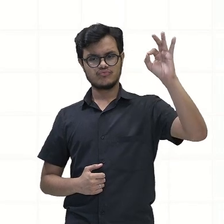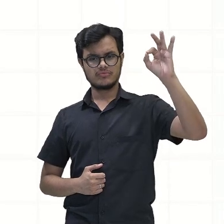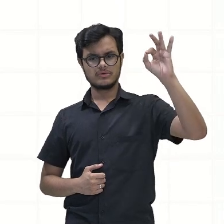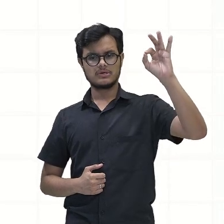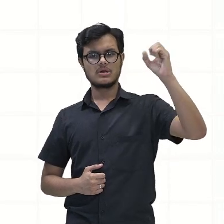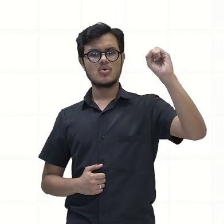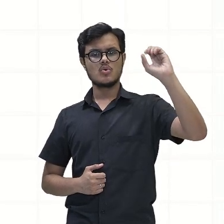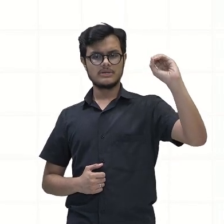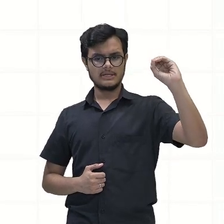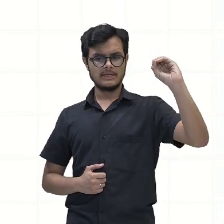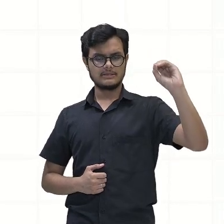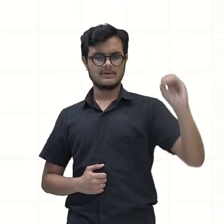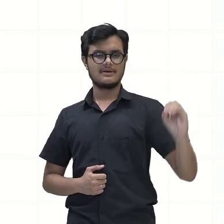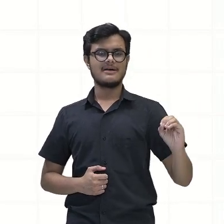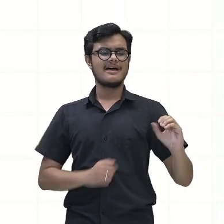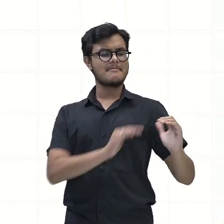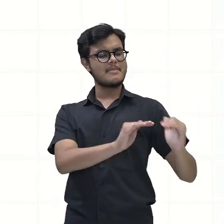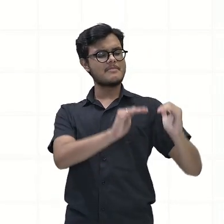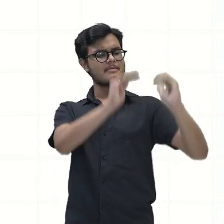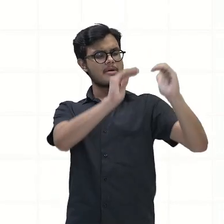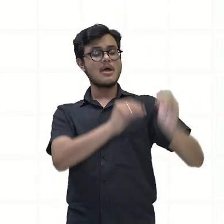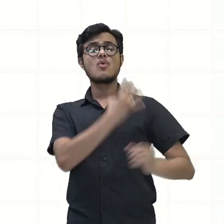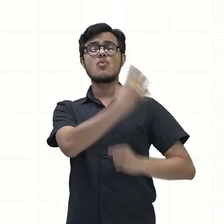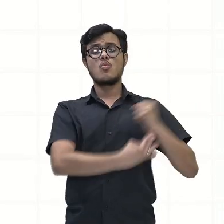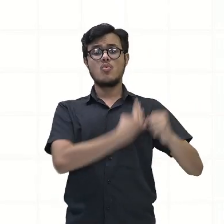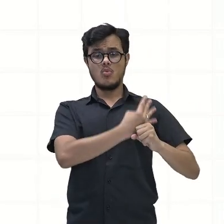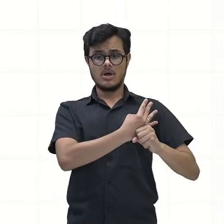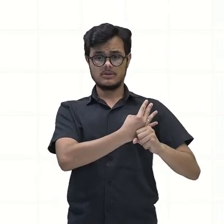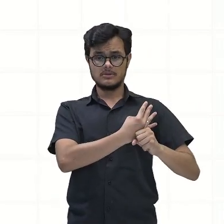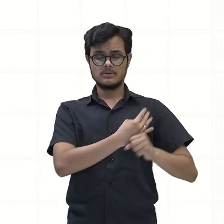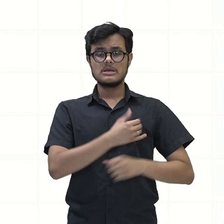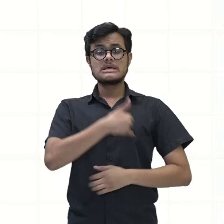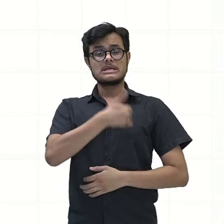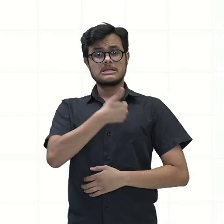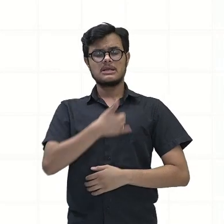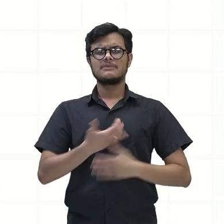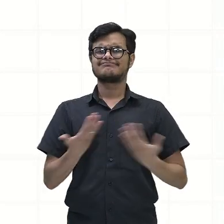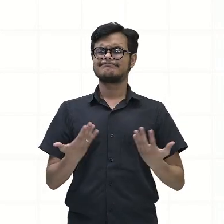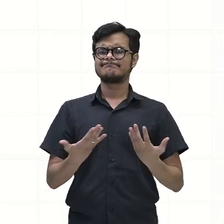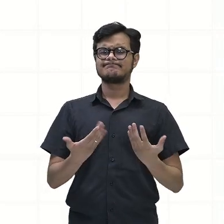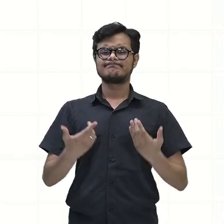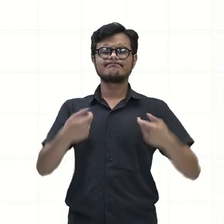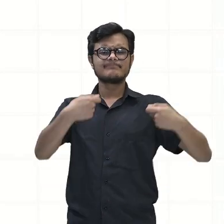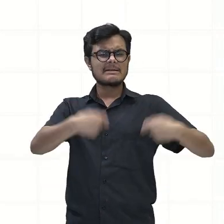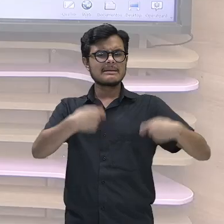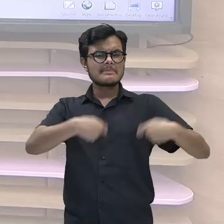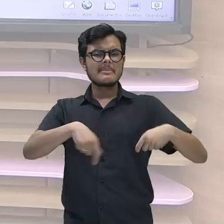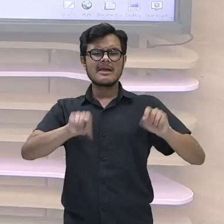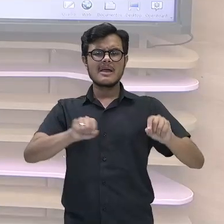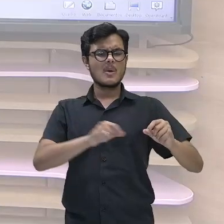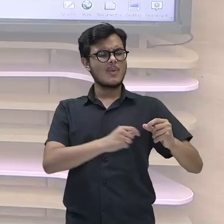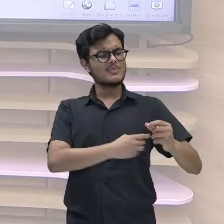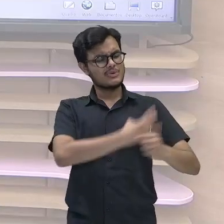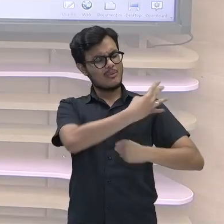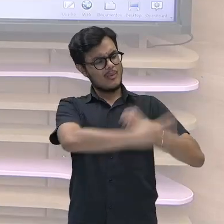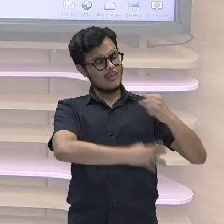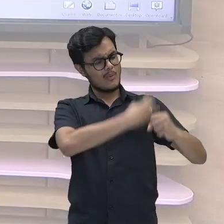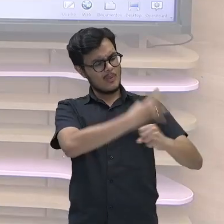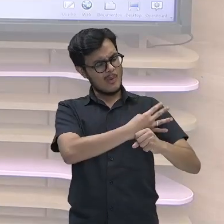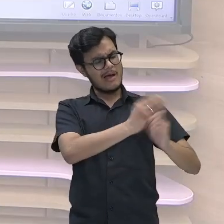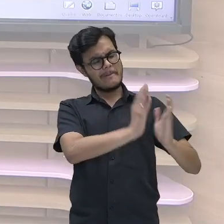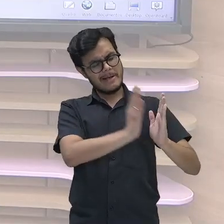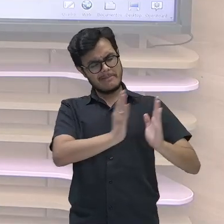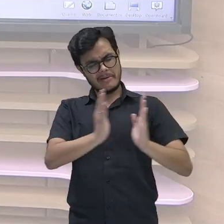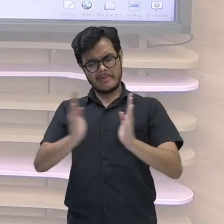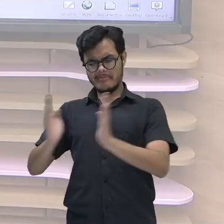4 anos a gente tem essa divisão. Professora, é obrigatório colocar aí de 4 em 4 anos? Não, gente. A